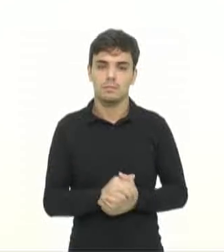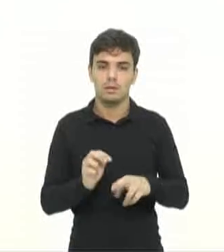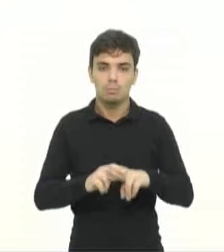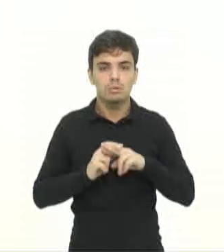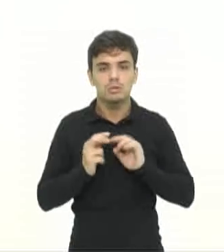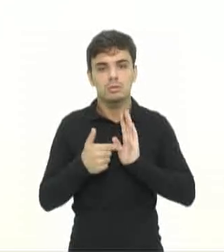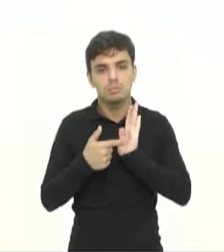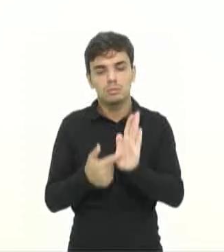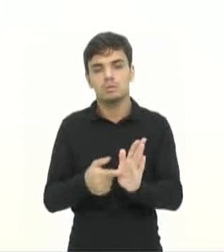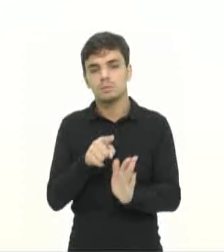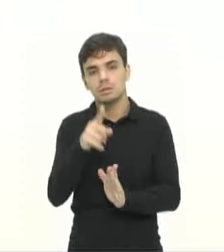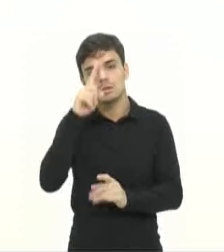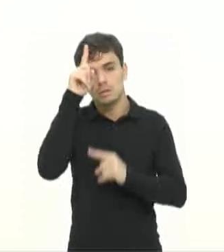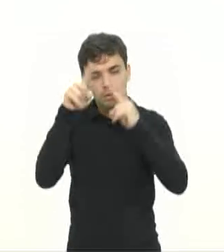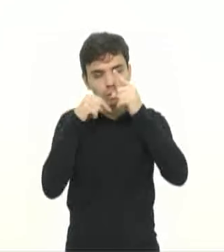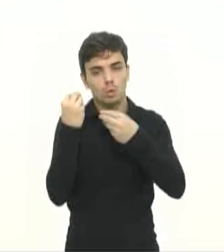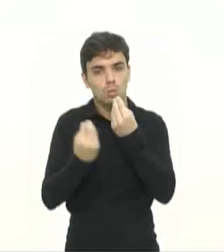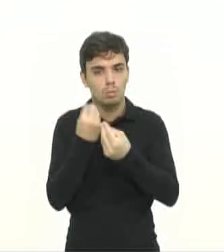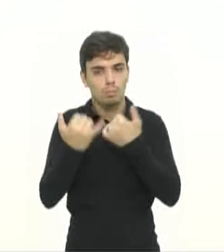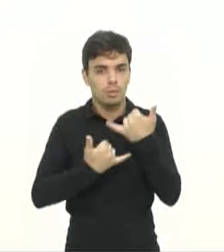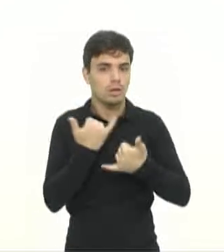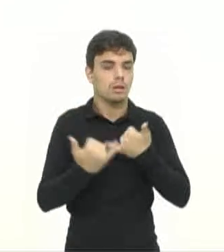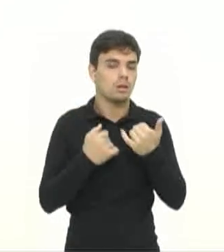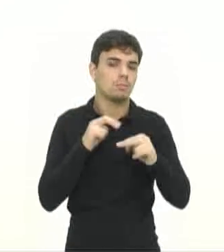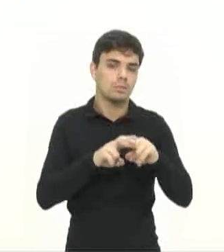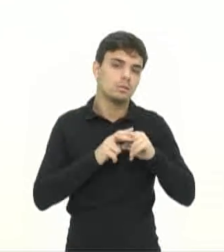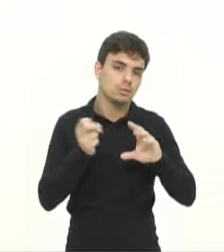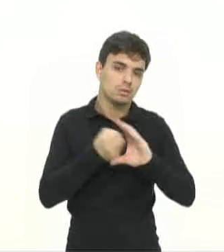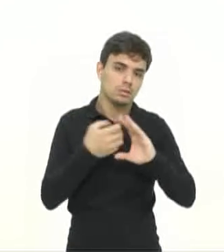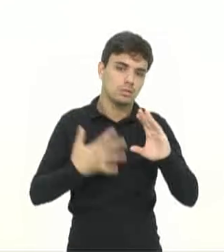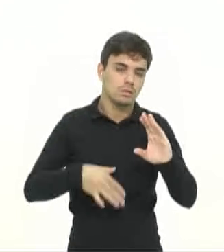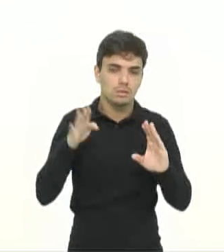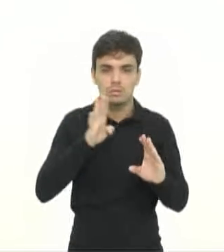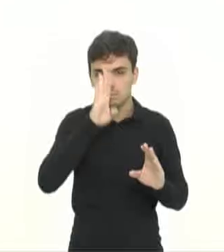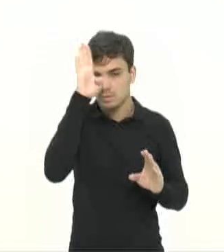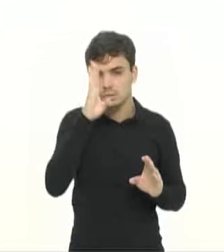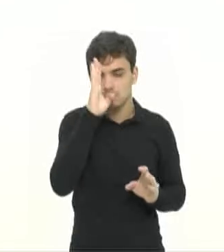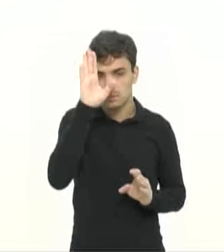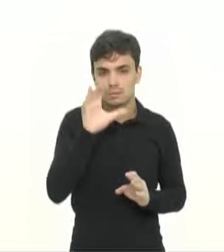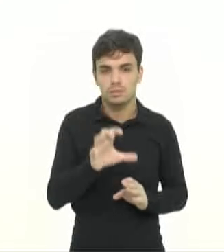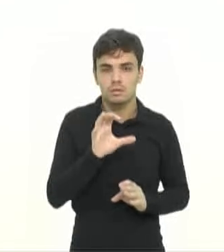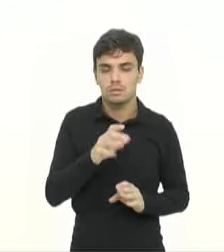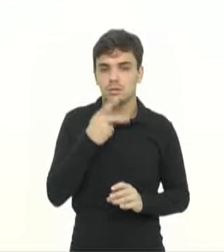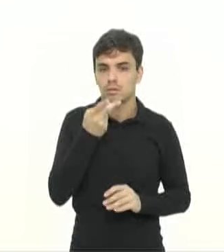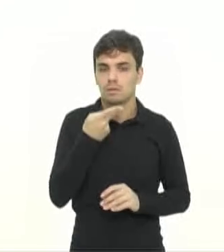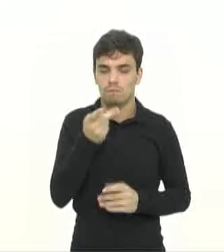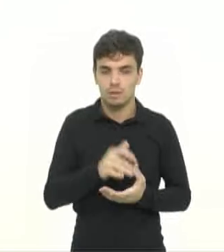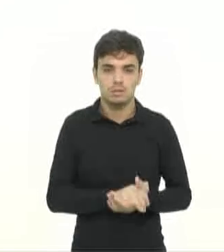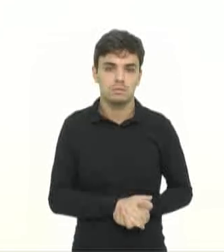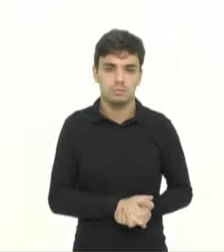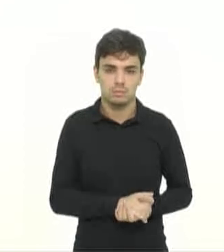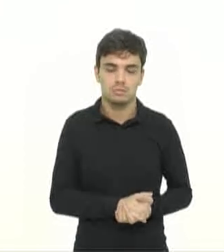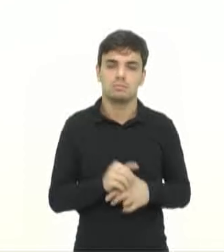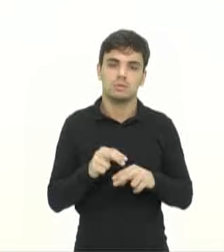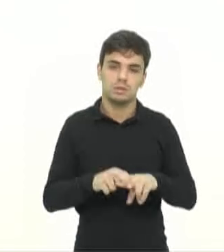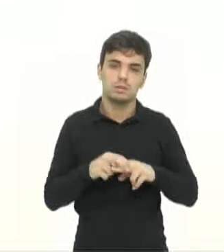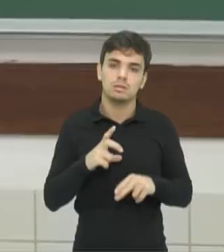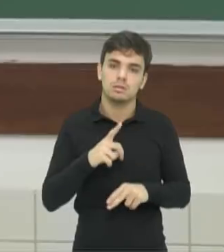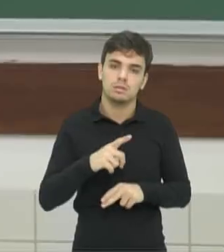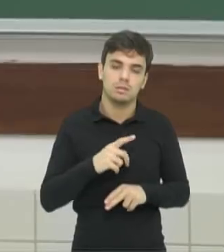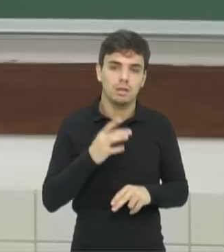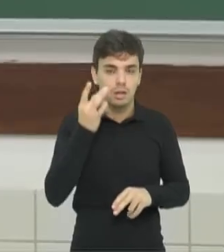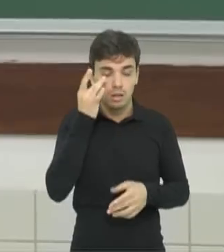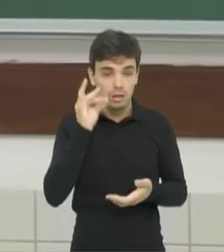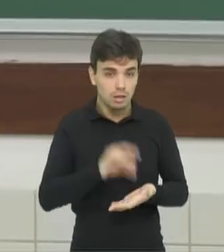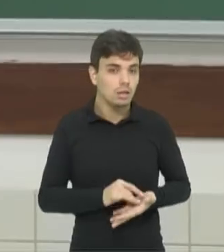dessa brincadeira de realmente pôr a característica principal ali daquilo que a gente está falando. Então, aqui a gente tem o realismo, é